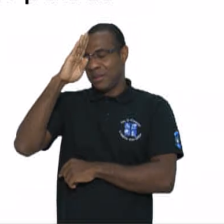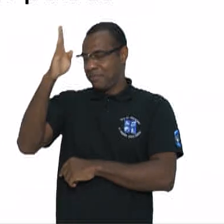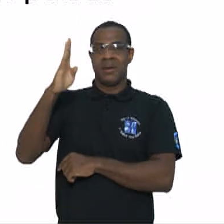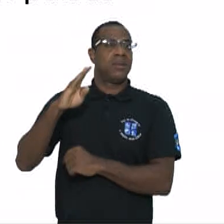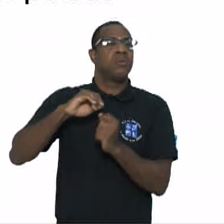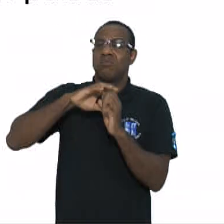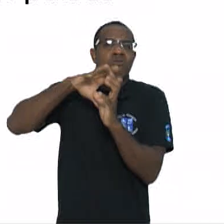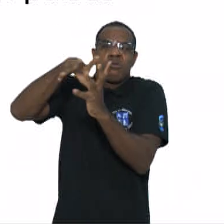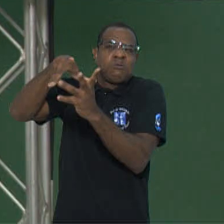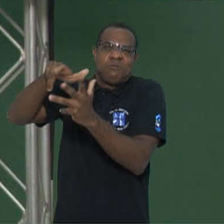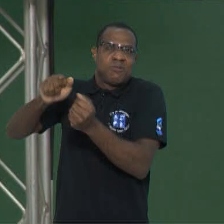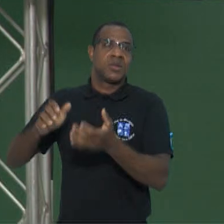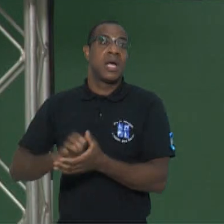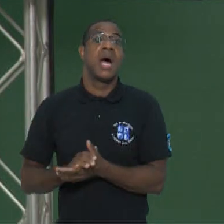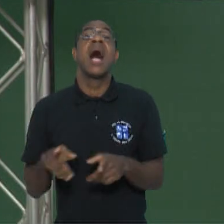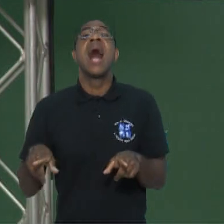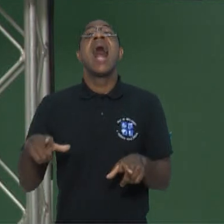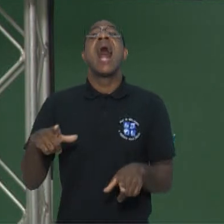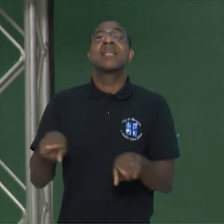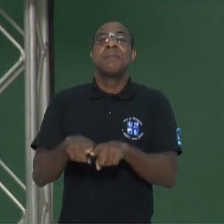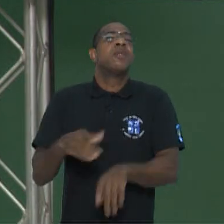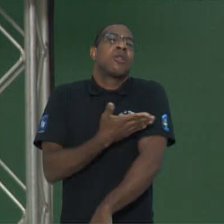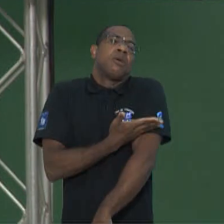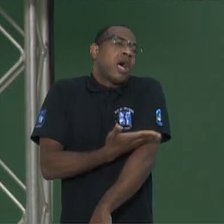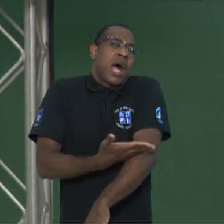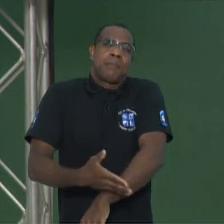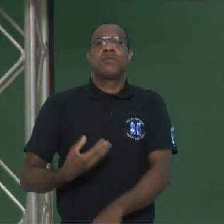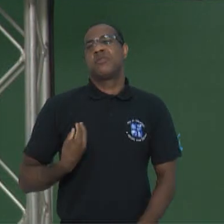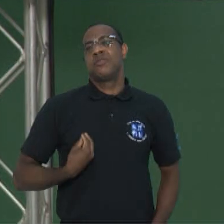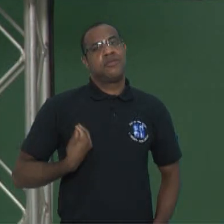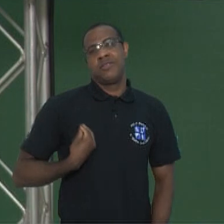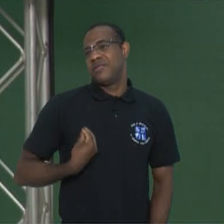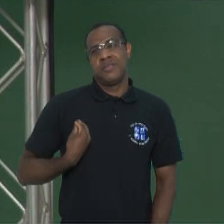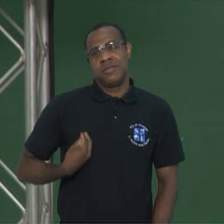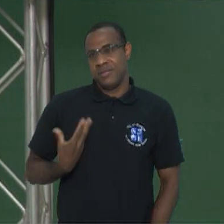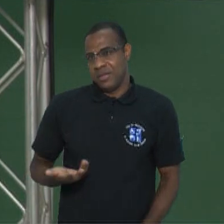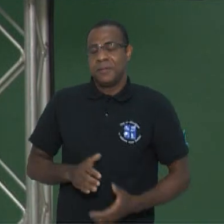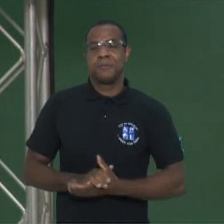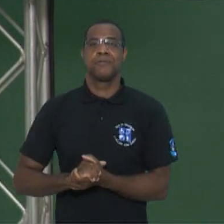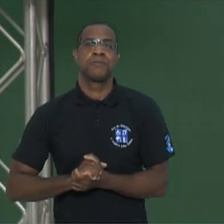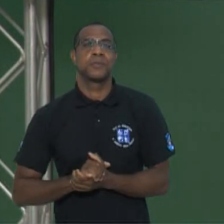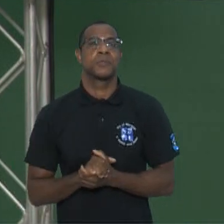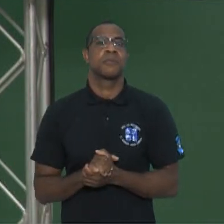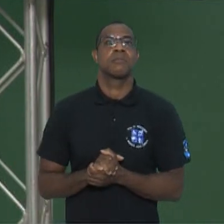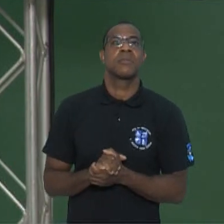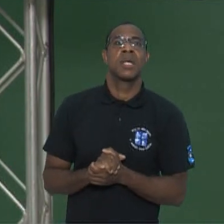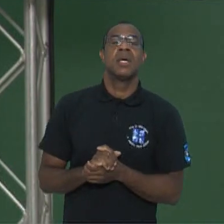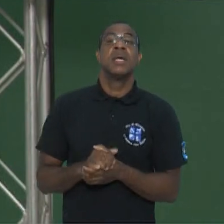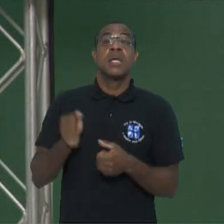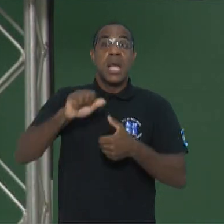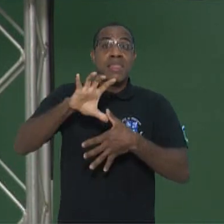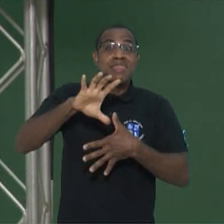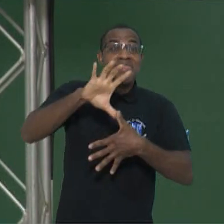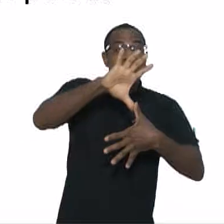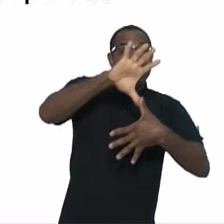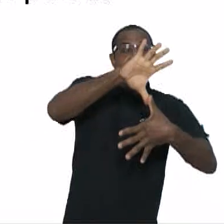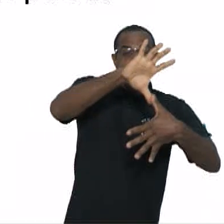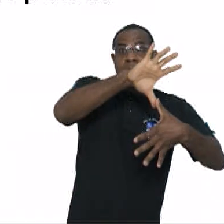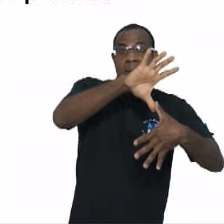até mesmo para os nossos hábitos, nossos modos de viver, e a gente já vai ver isso um pouquinho ali na frente, né? Nas Américas, essa